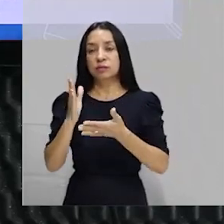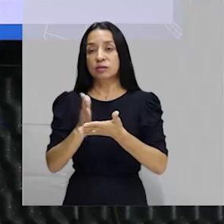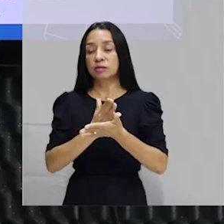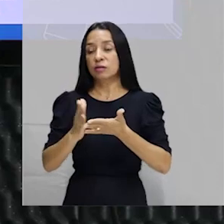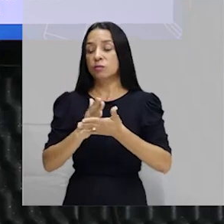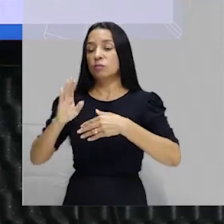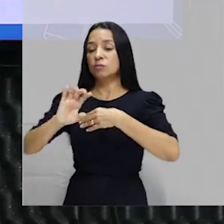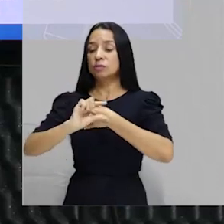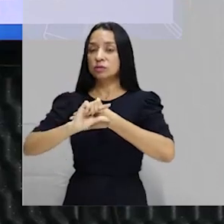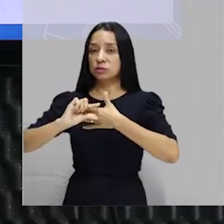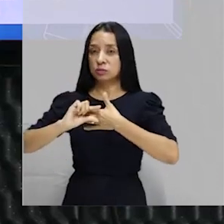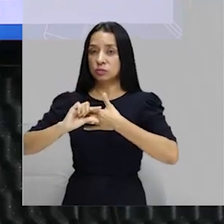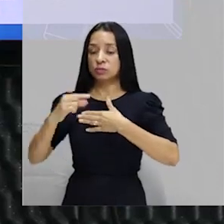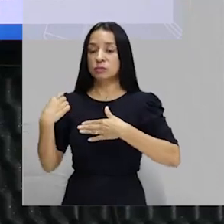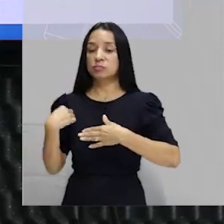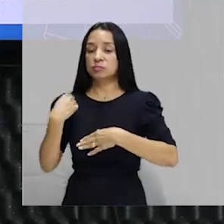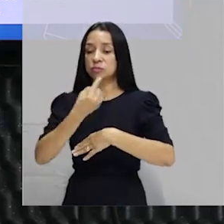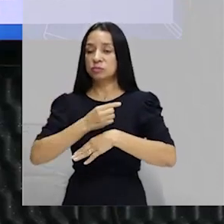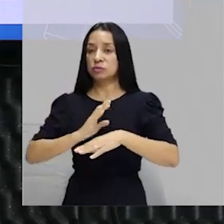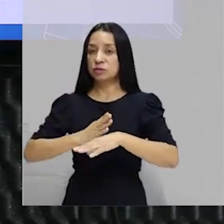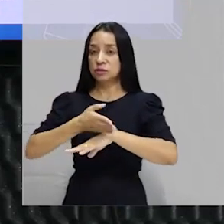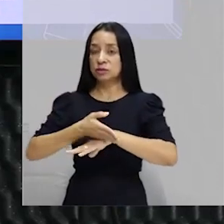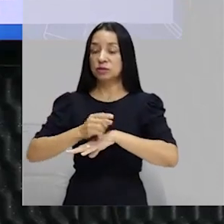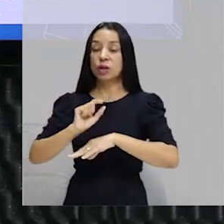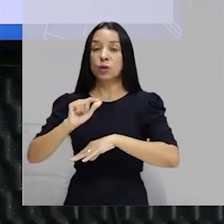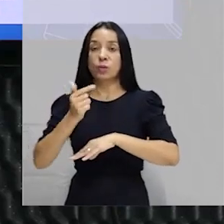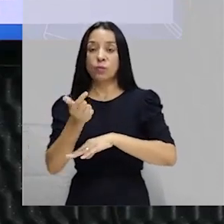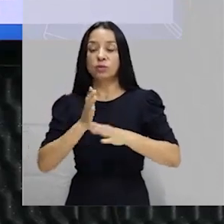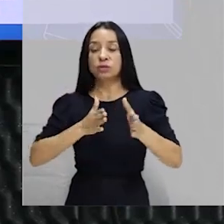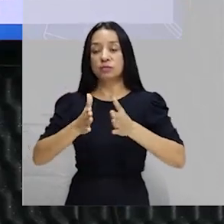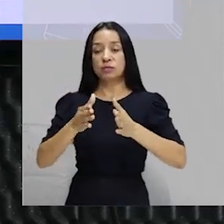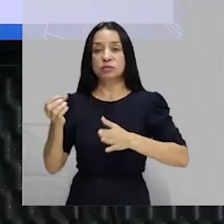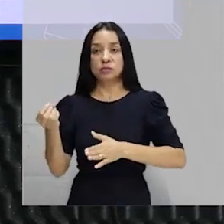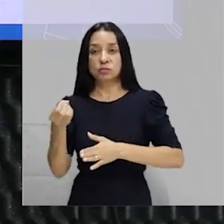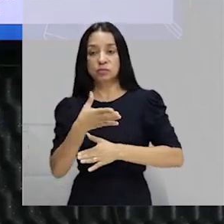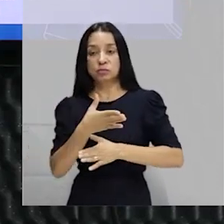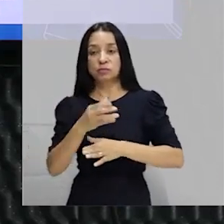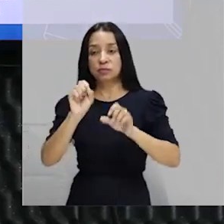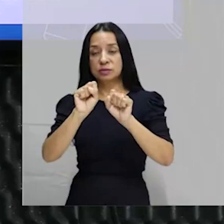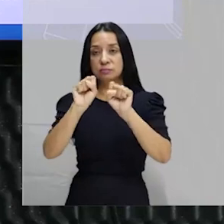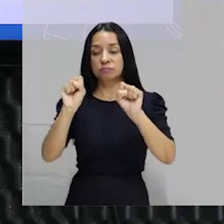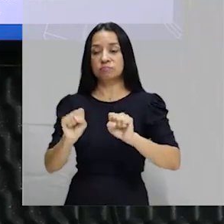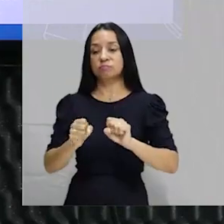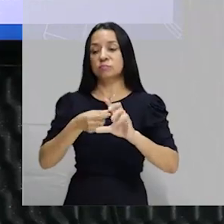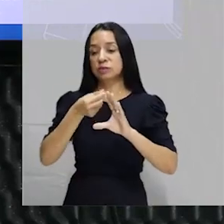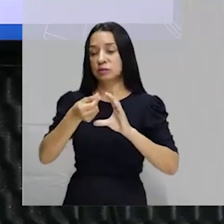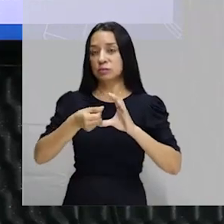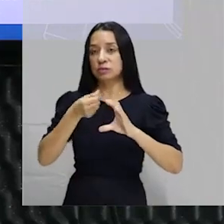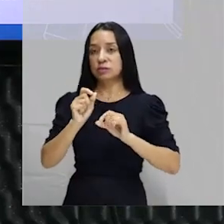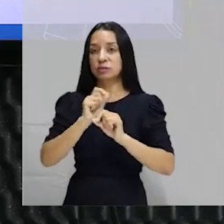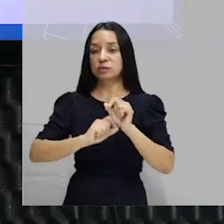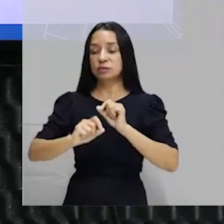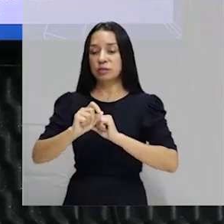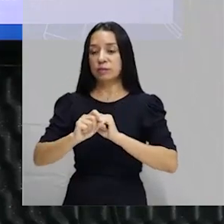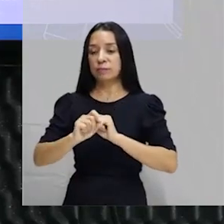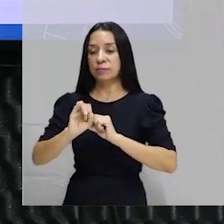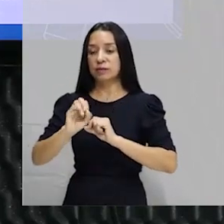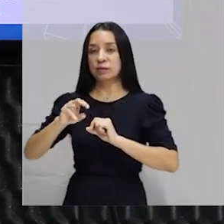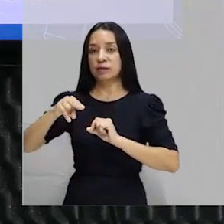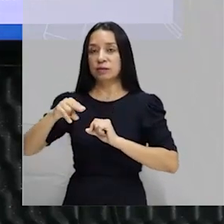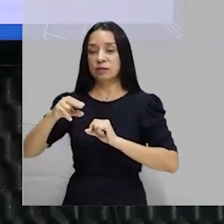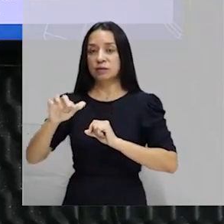sistema capitalista ele continua a evoluir e entra em uma nova fase, a chamada fase do capitalismo financeiro ou